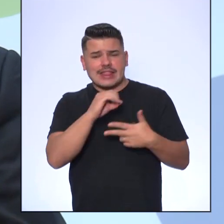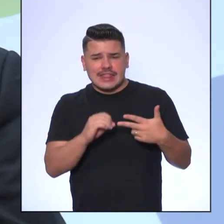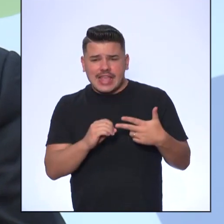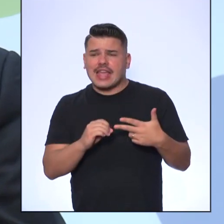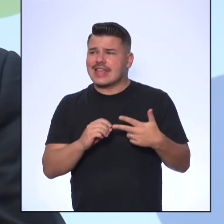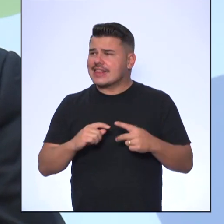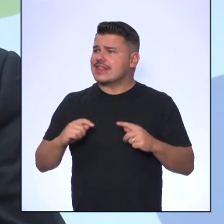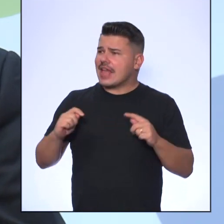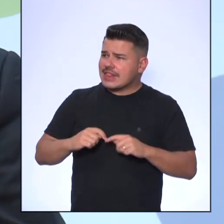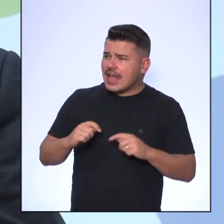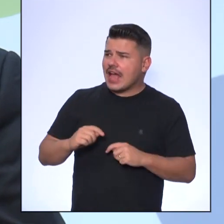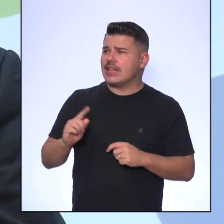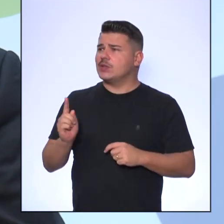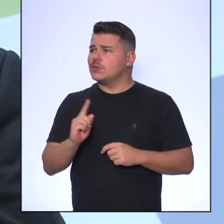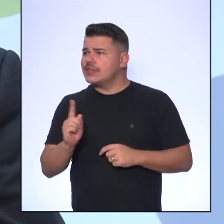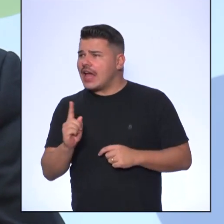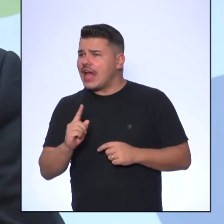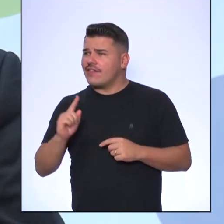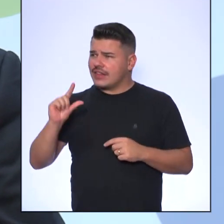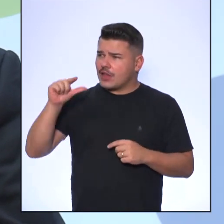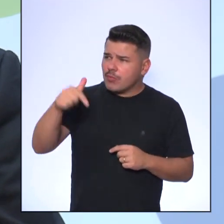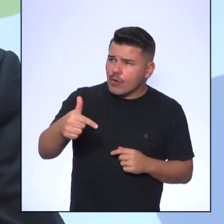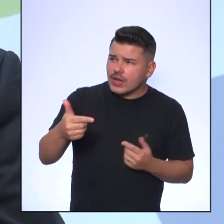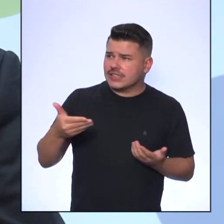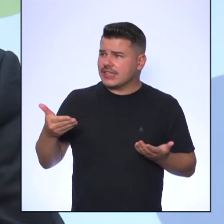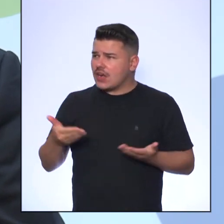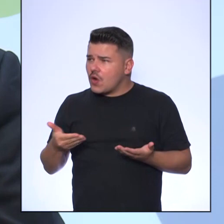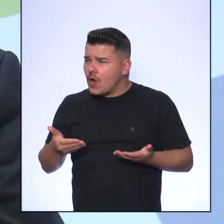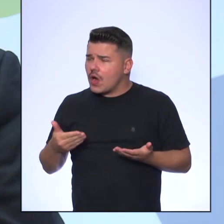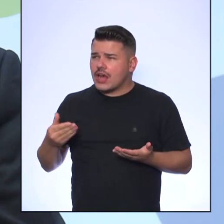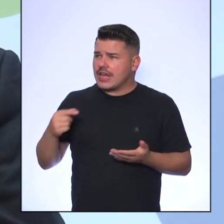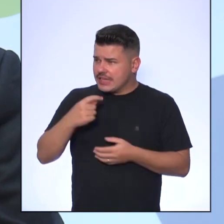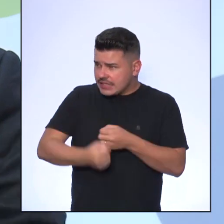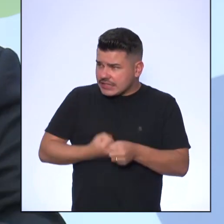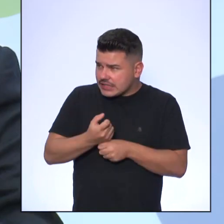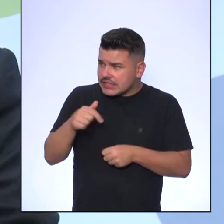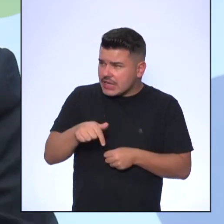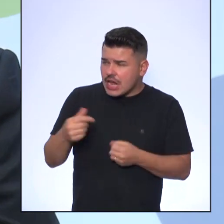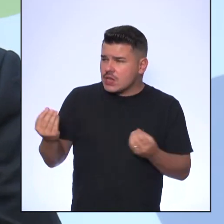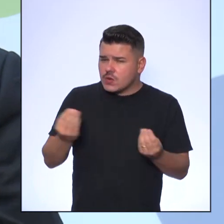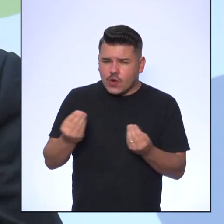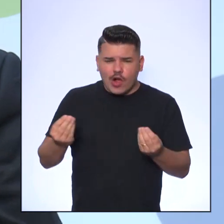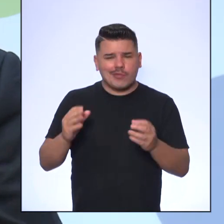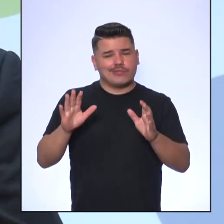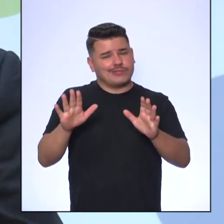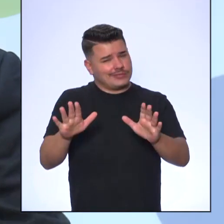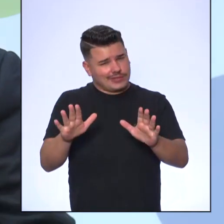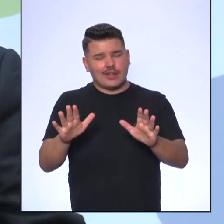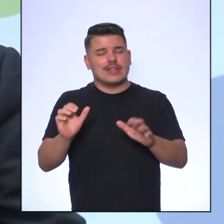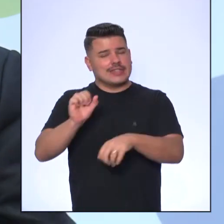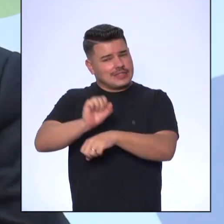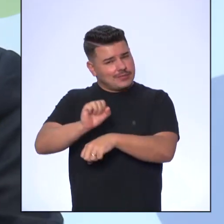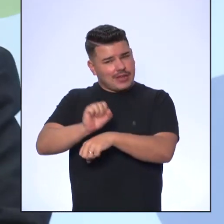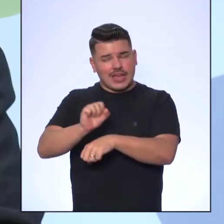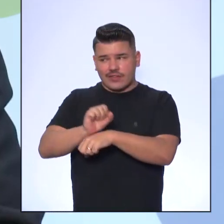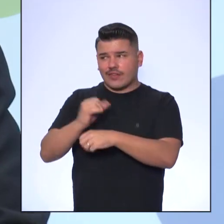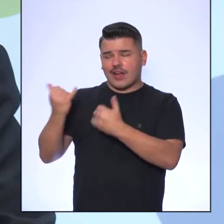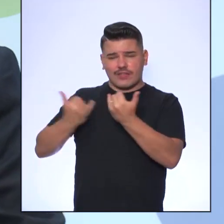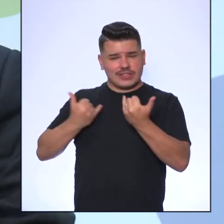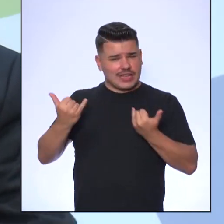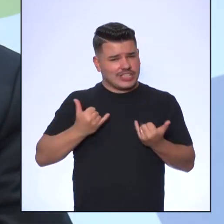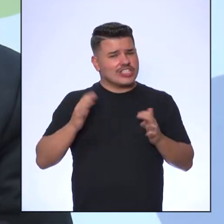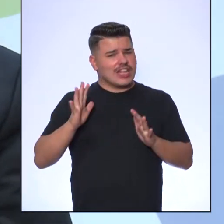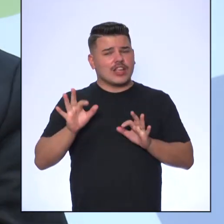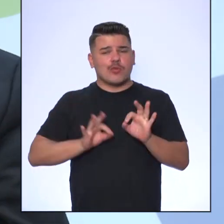vai? Nós vamos ter essa decisão, espero, aí nos próximos dias. Tem projeto de lei sobre